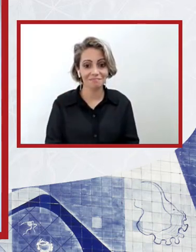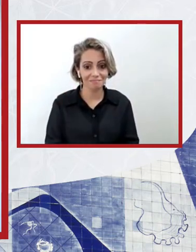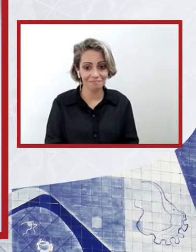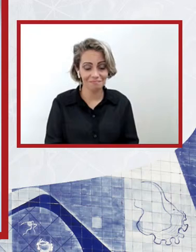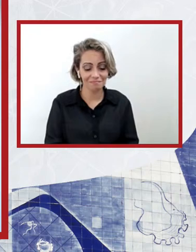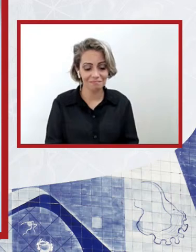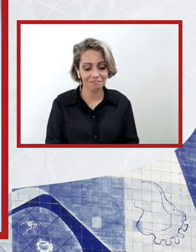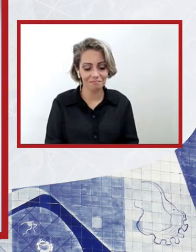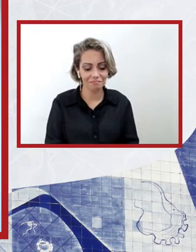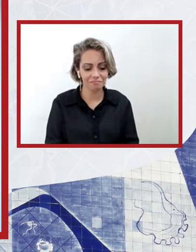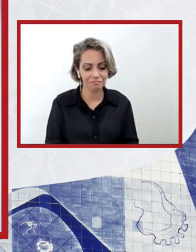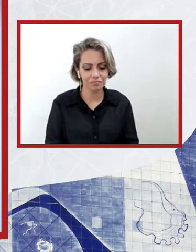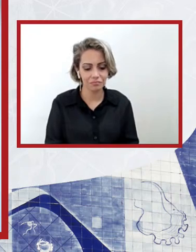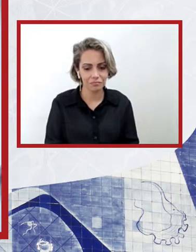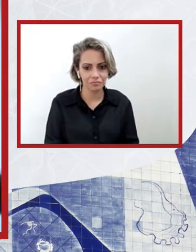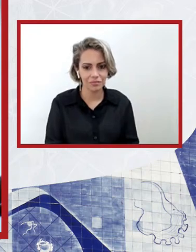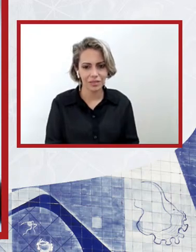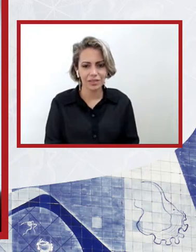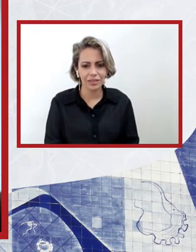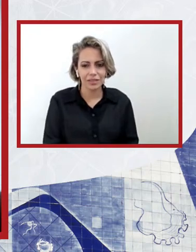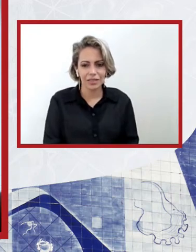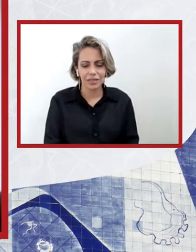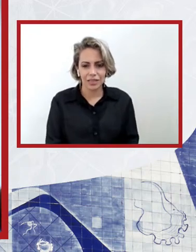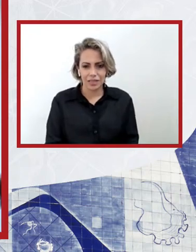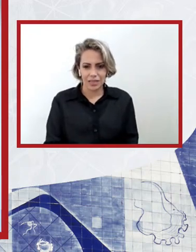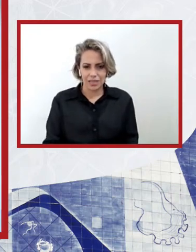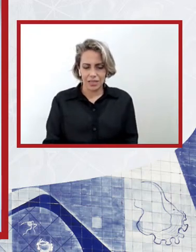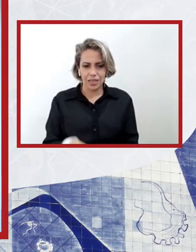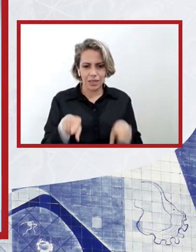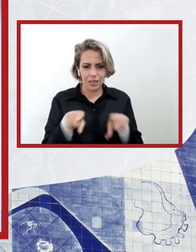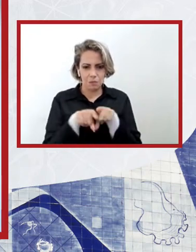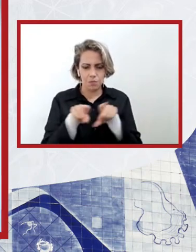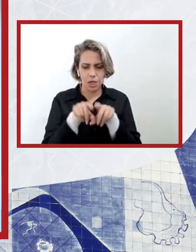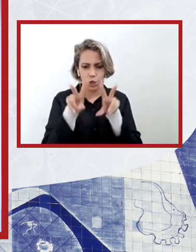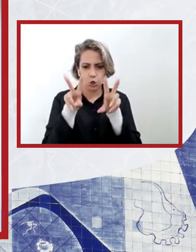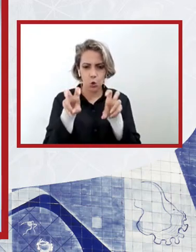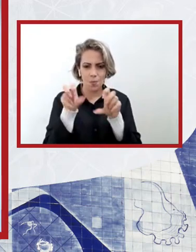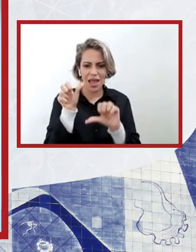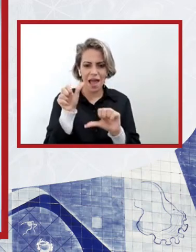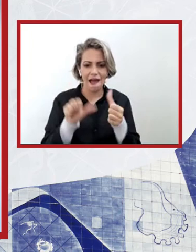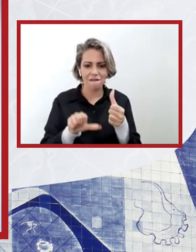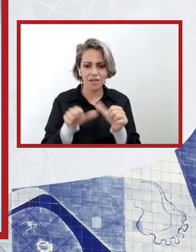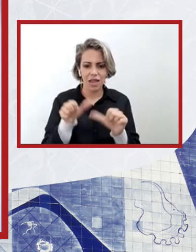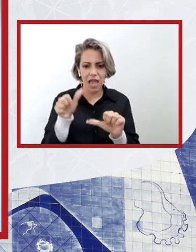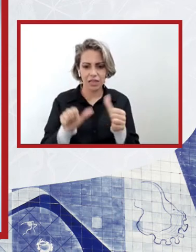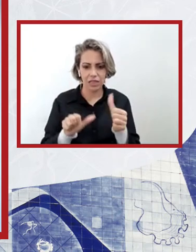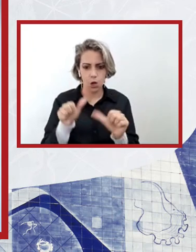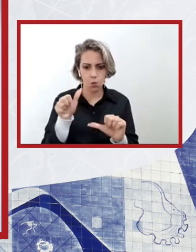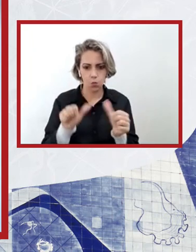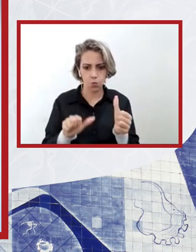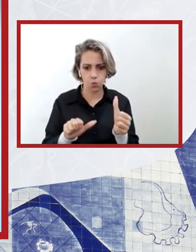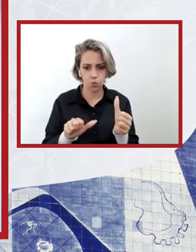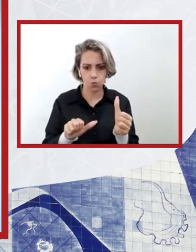Também apareceu, no que se refere à avaliação, né,